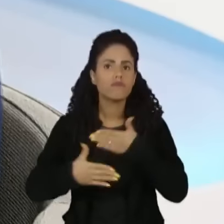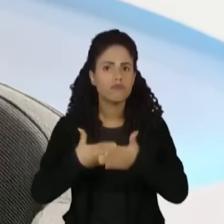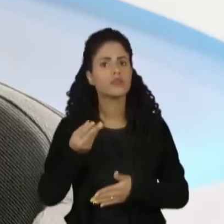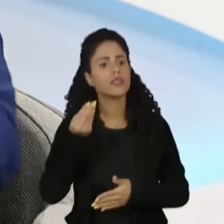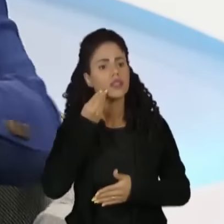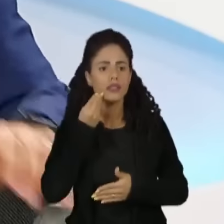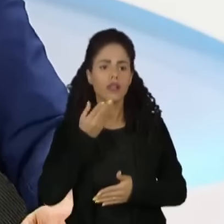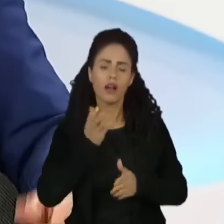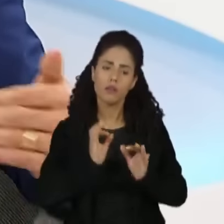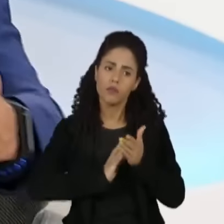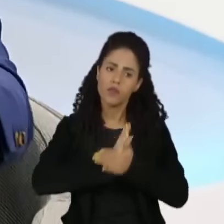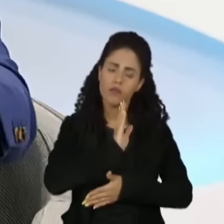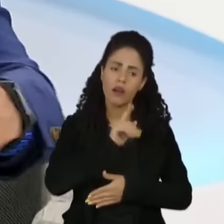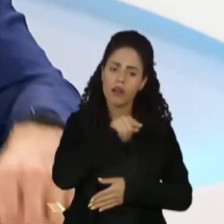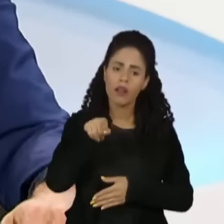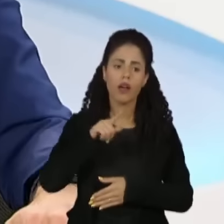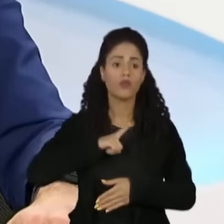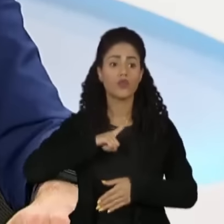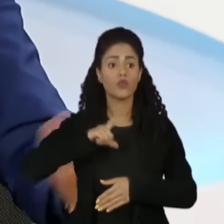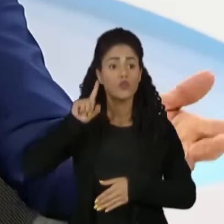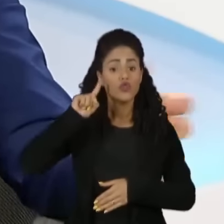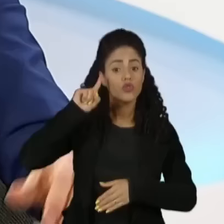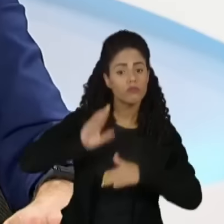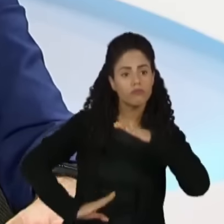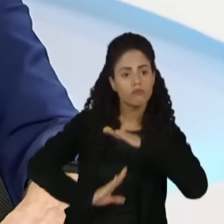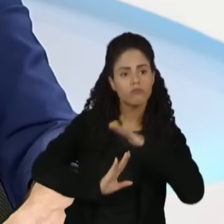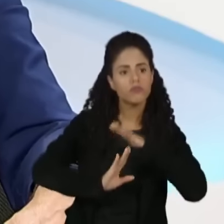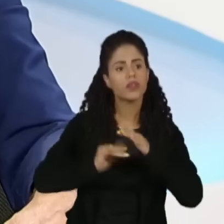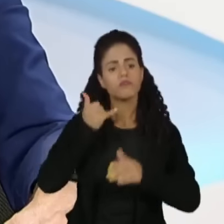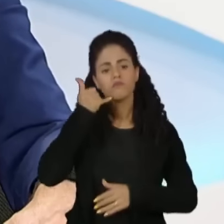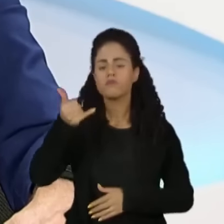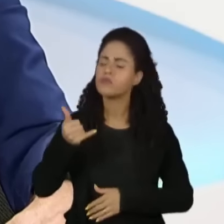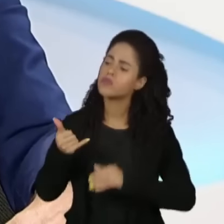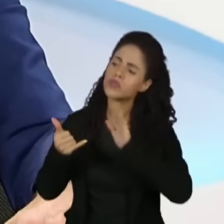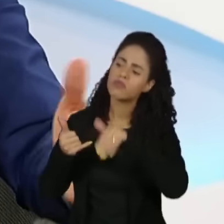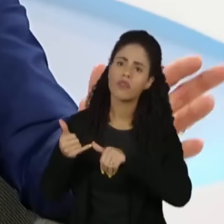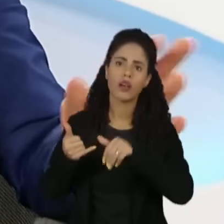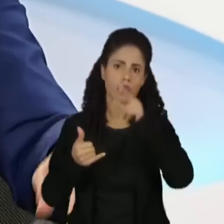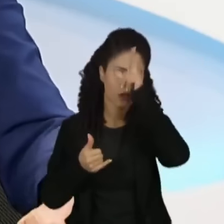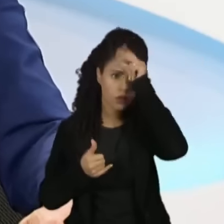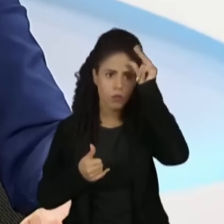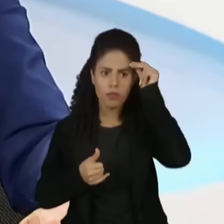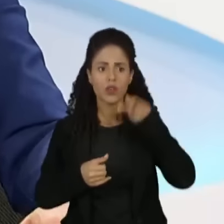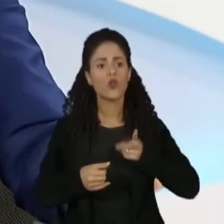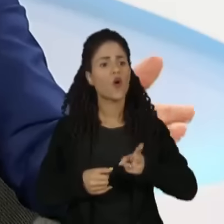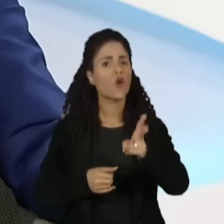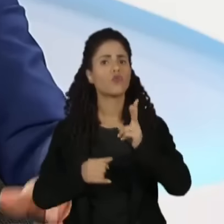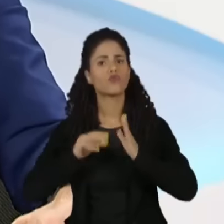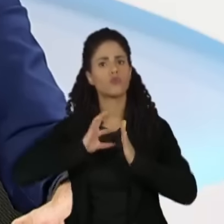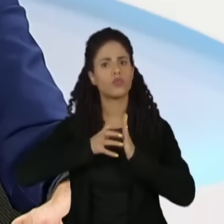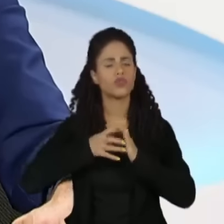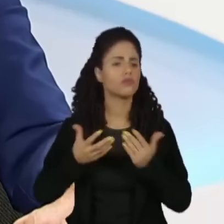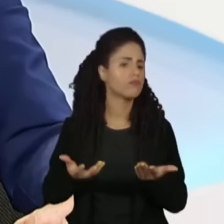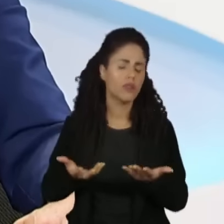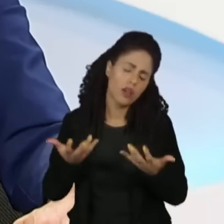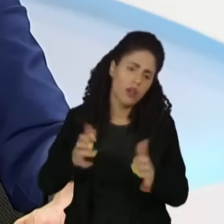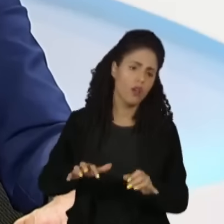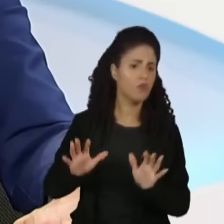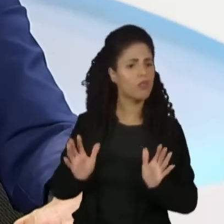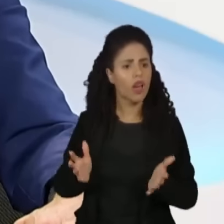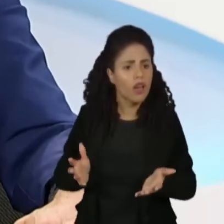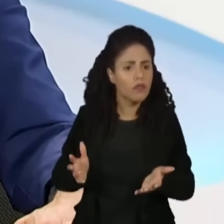negócio, para virar a data limite, ele me liga e fala, você não vai ser candidato a prefeito, você pode continuar no partido. Eu falei, o que eu quero ficar no partido se eu não vou